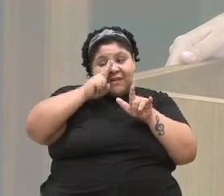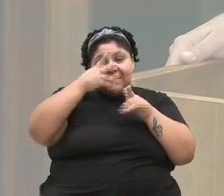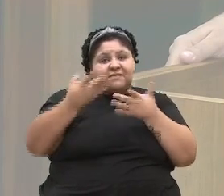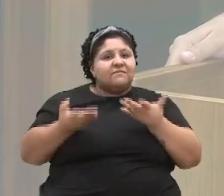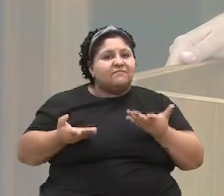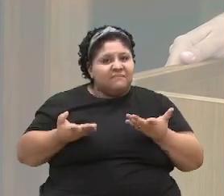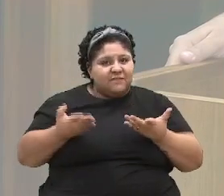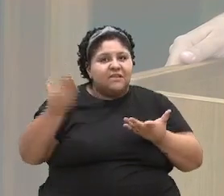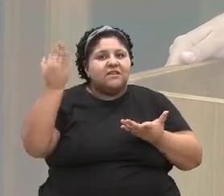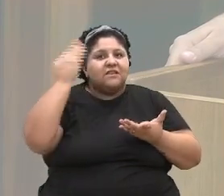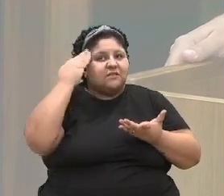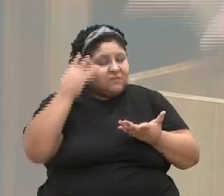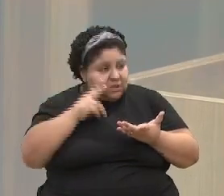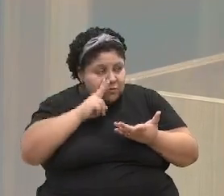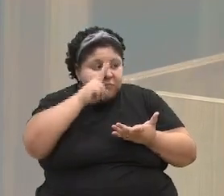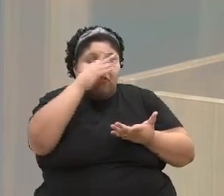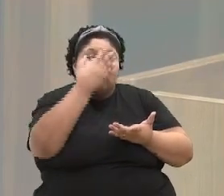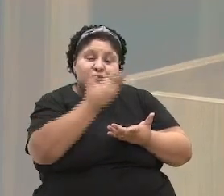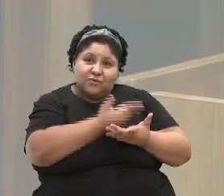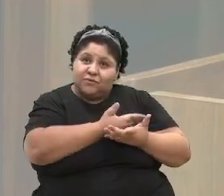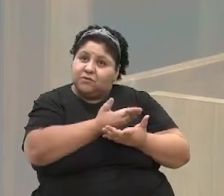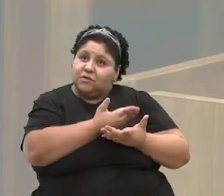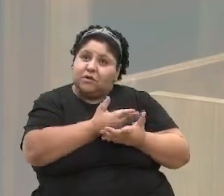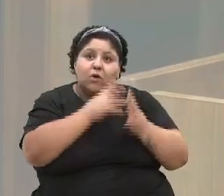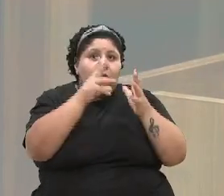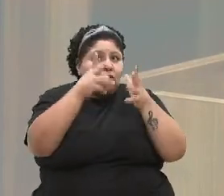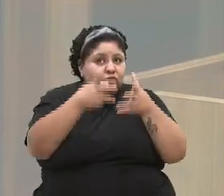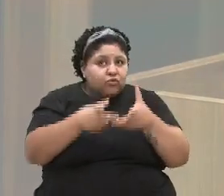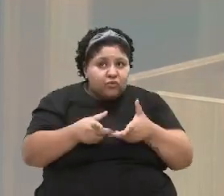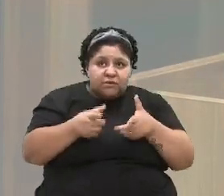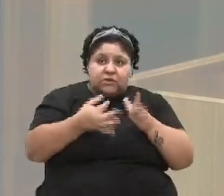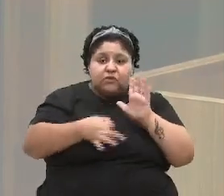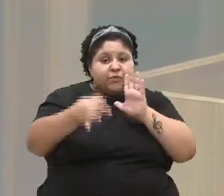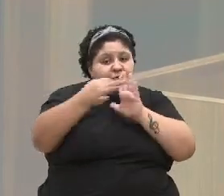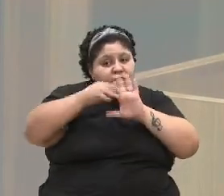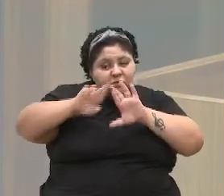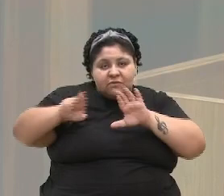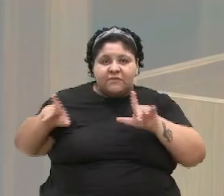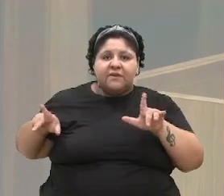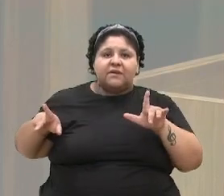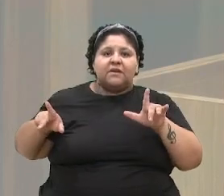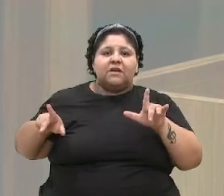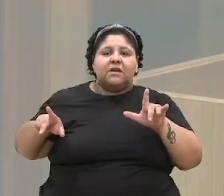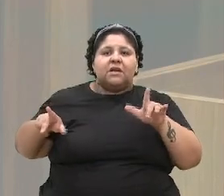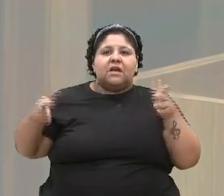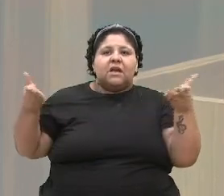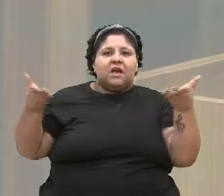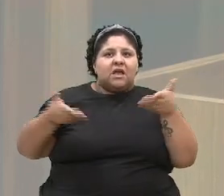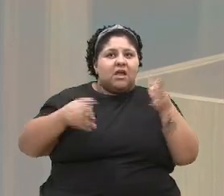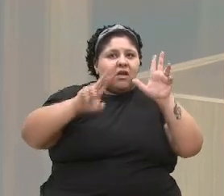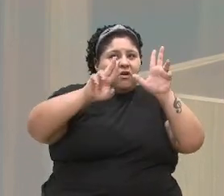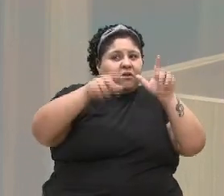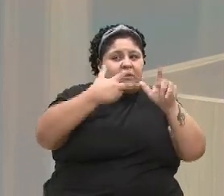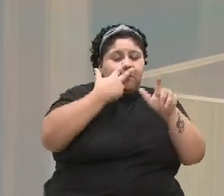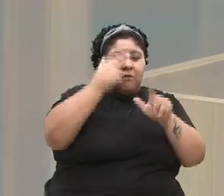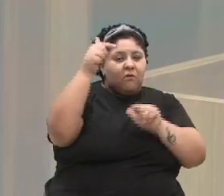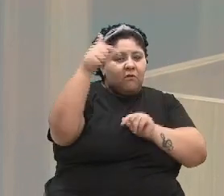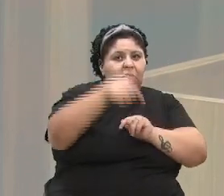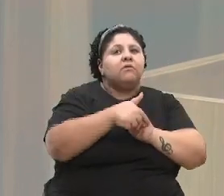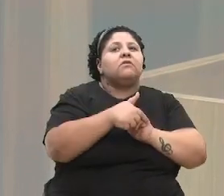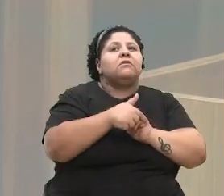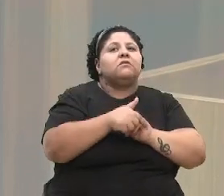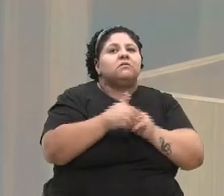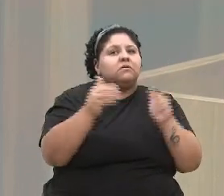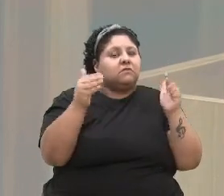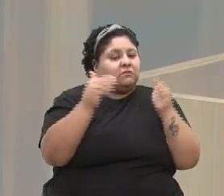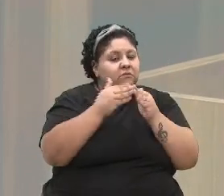Eu sei do esforço, com todas as divergências que nós temos e seguimos. Agora, para os temas como esse, essa